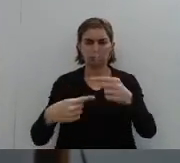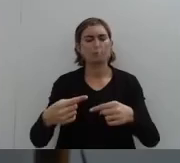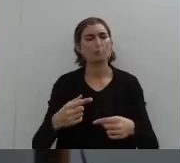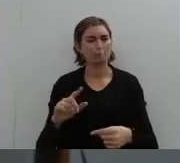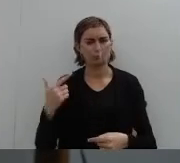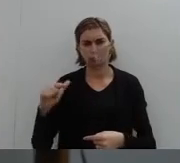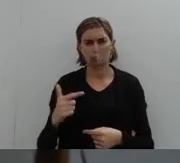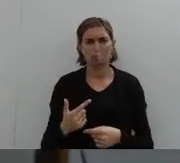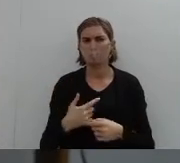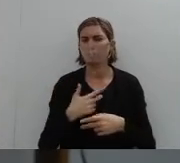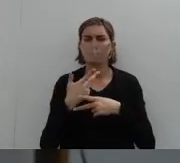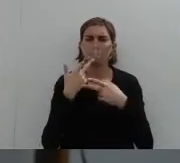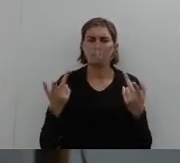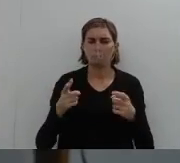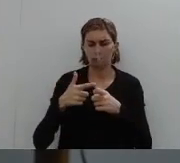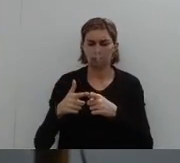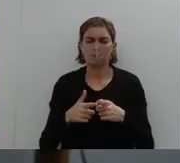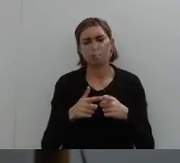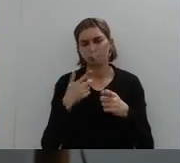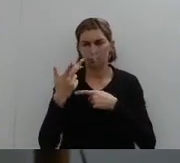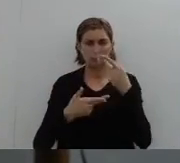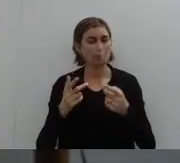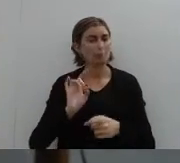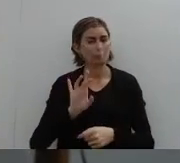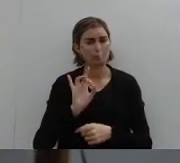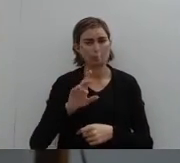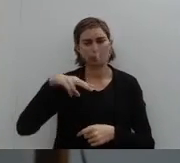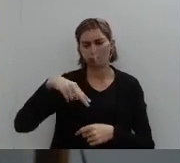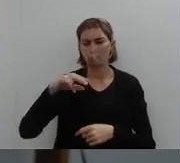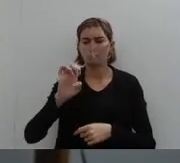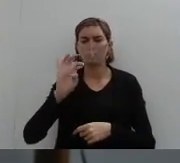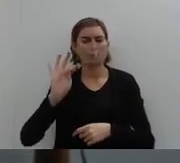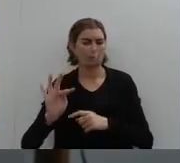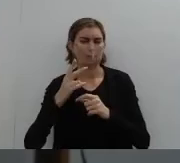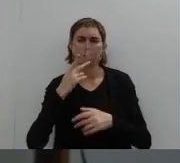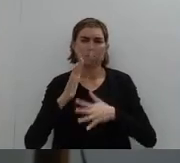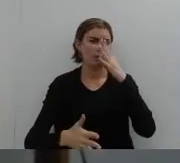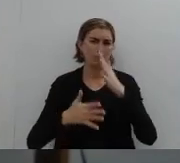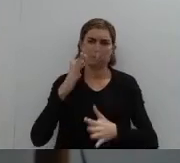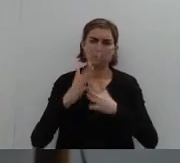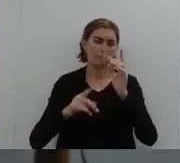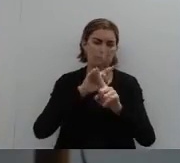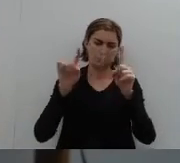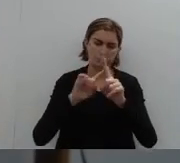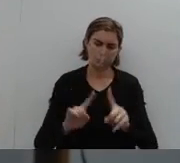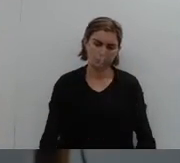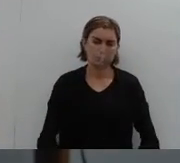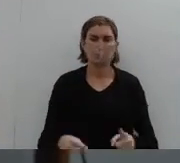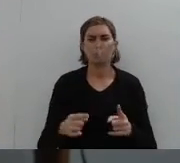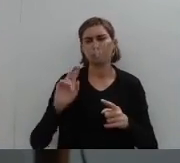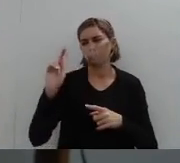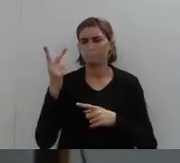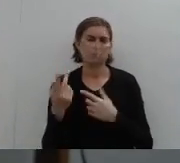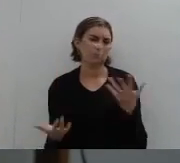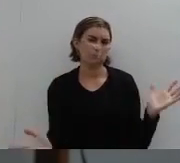E usa fundamentos até médicos para dizer isso. Só que Nietzsche diz que isso não tem nada a ver. A proibição sobre a